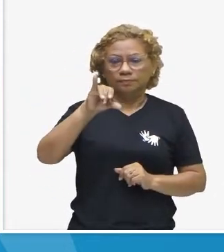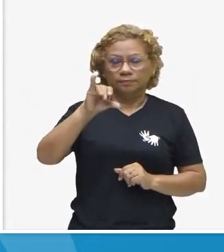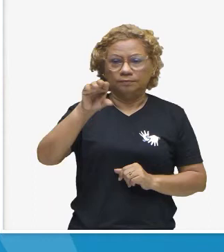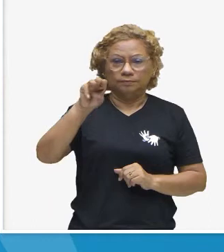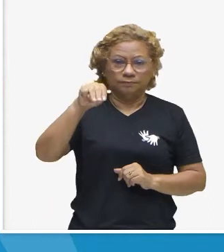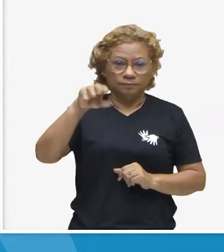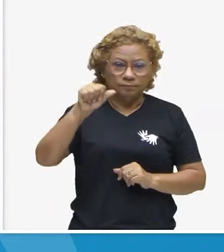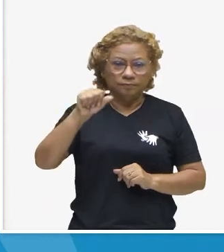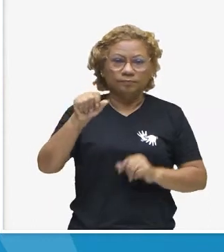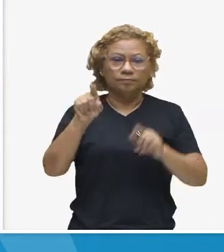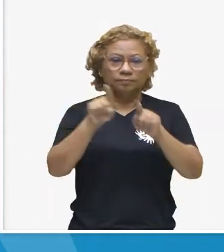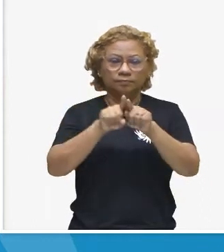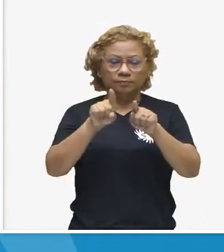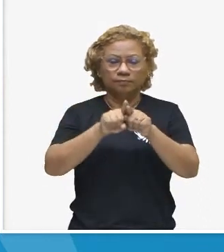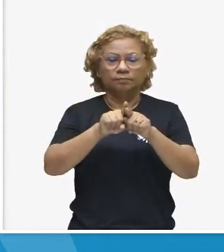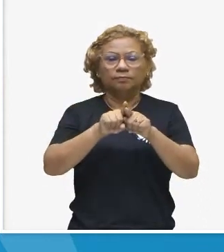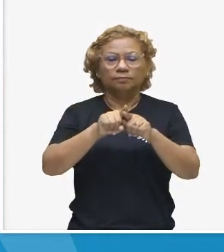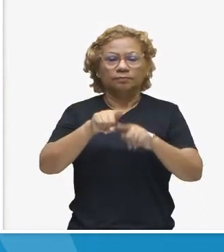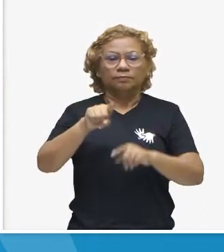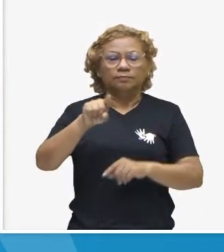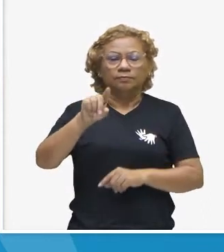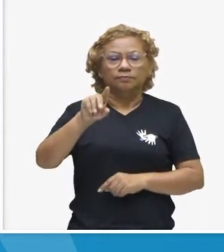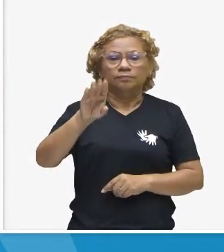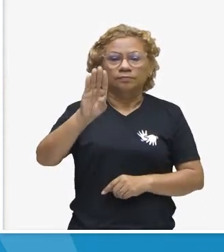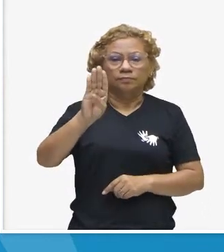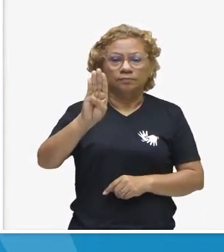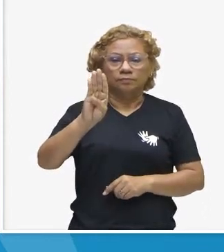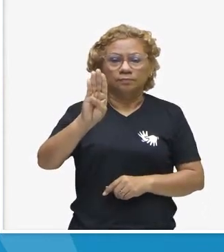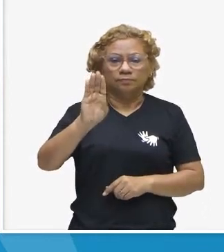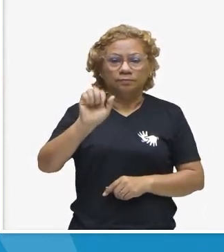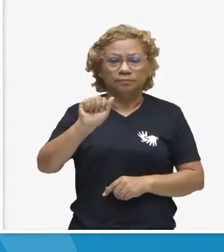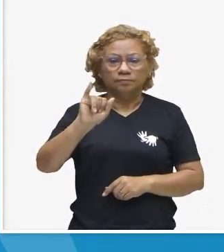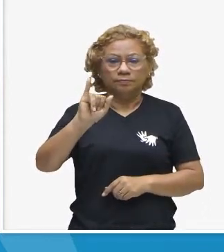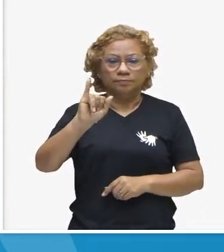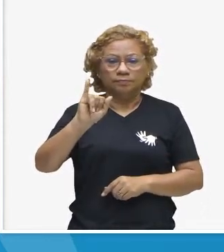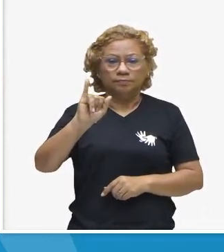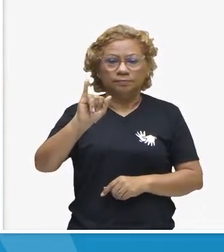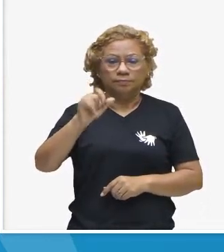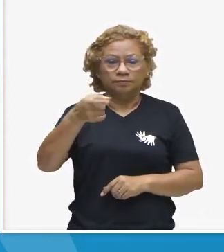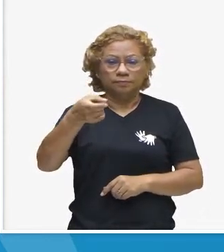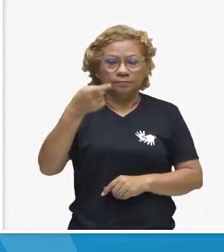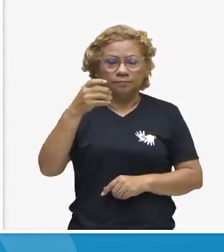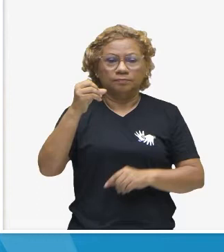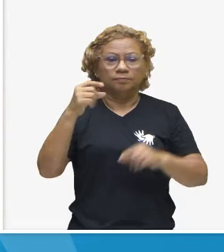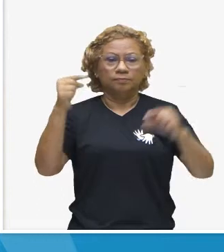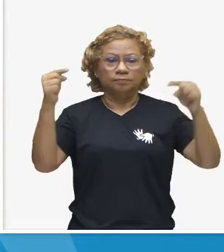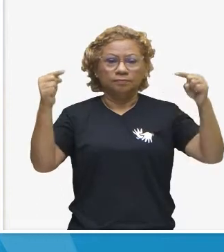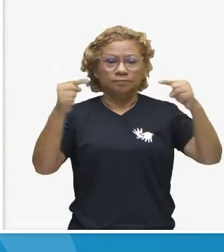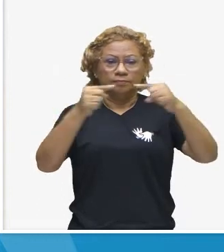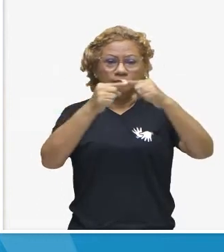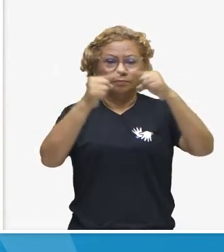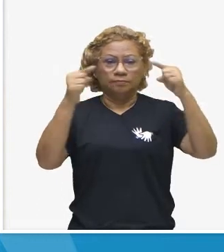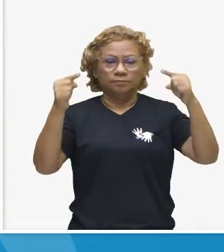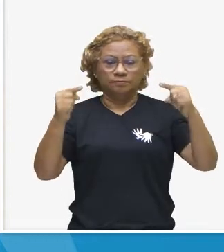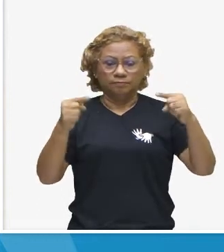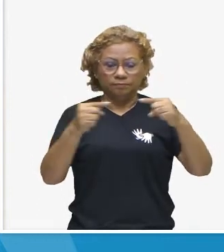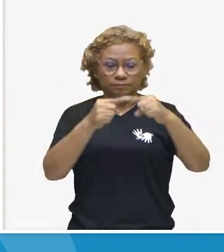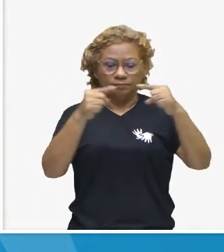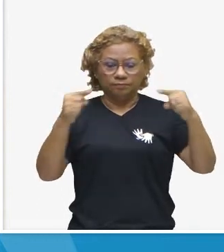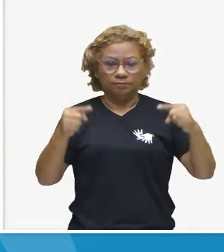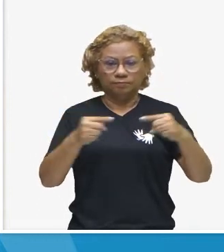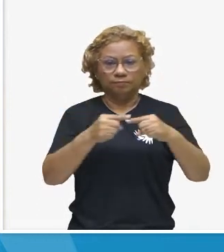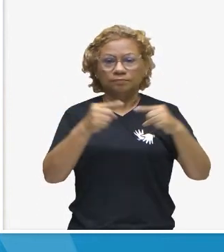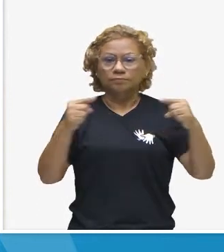Ó? O de baixo com o de baixo do mesmo lado. Então, da mesma